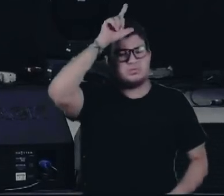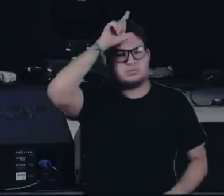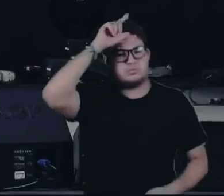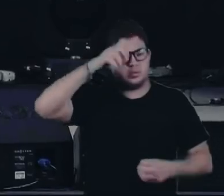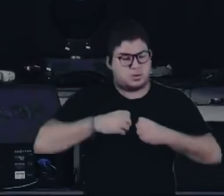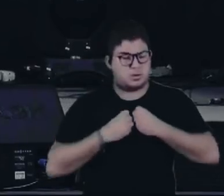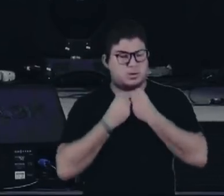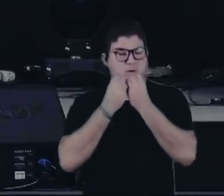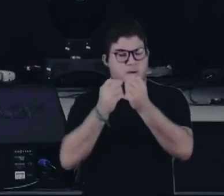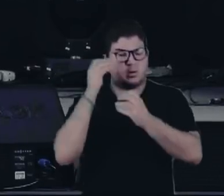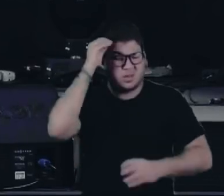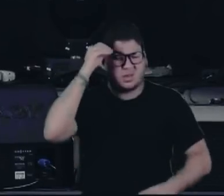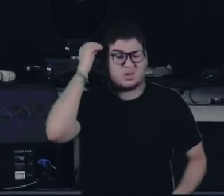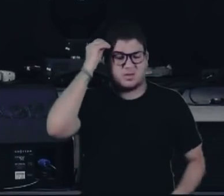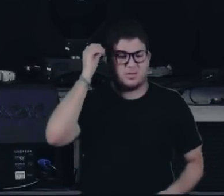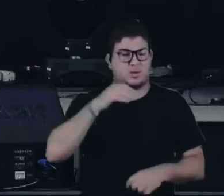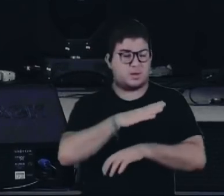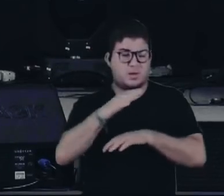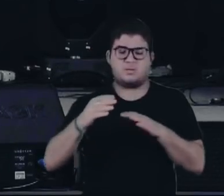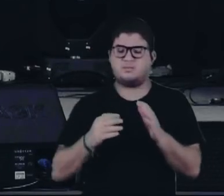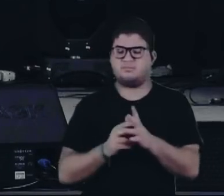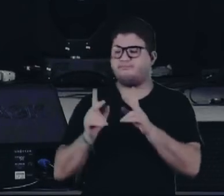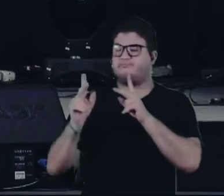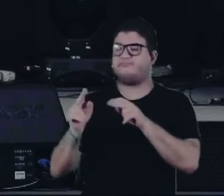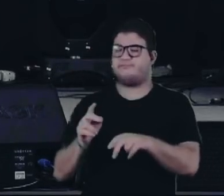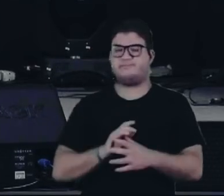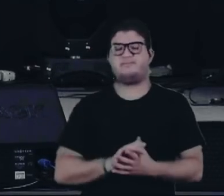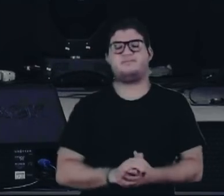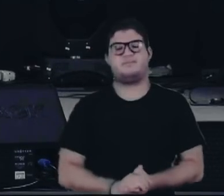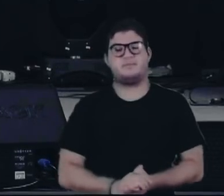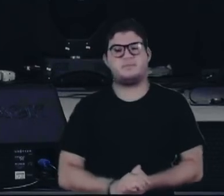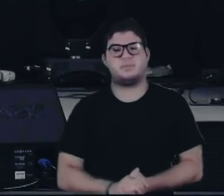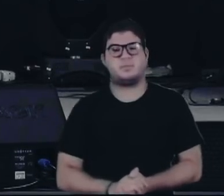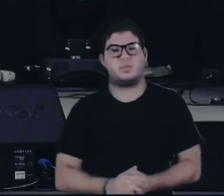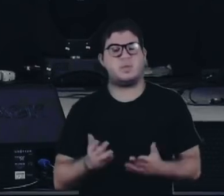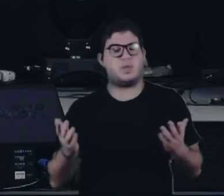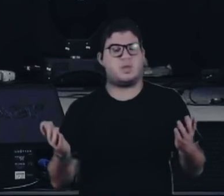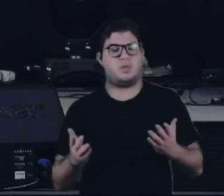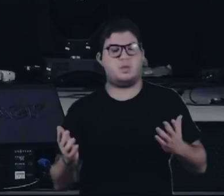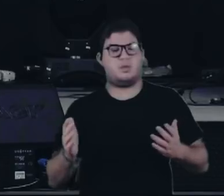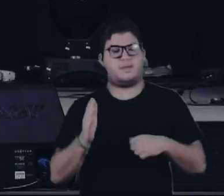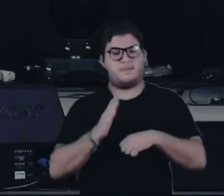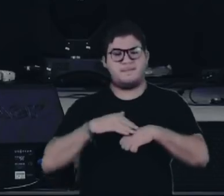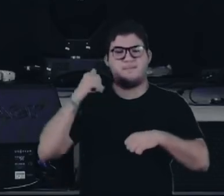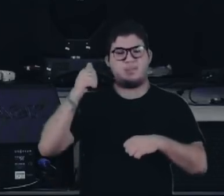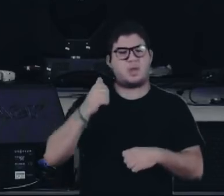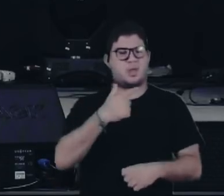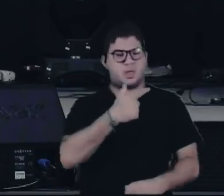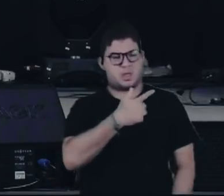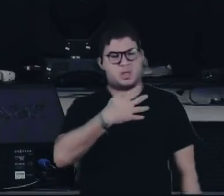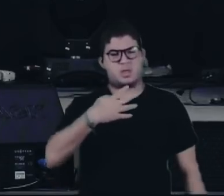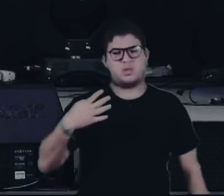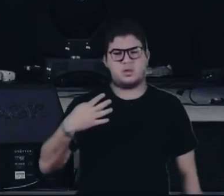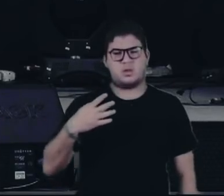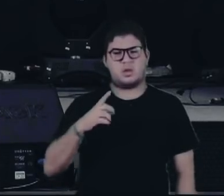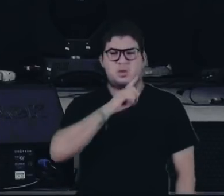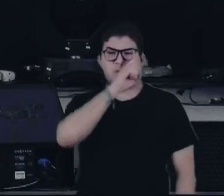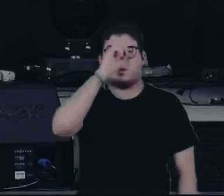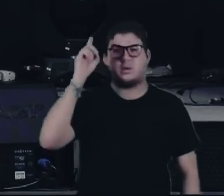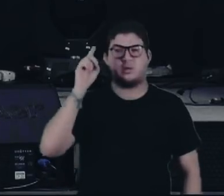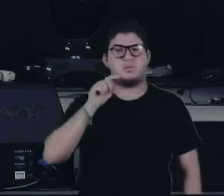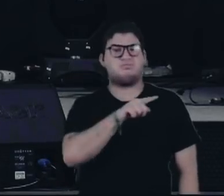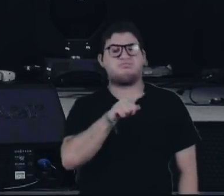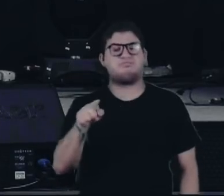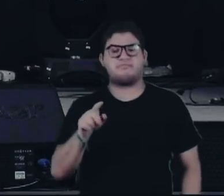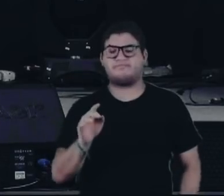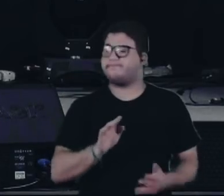oferece oportunidades iguais para todo mundo. Alguém aqui tem mais do que 24 horas por dia?